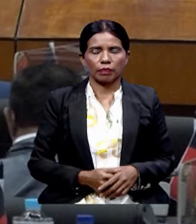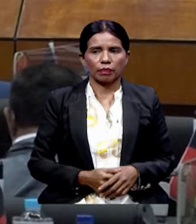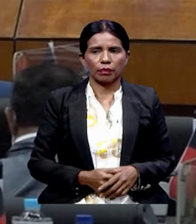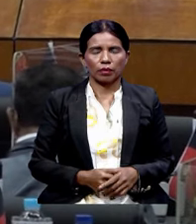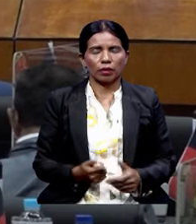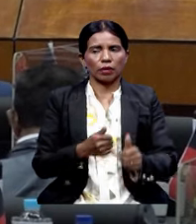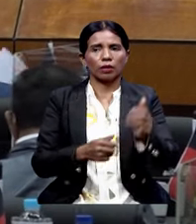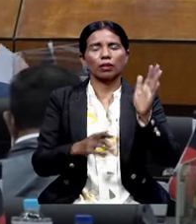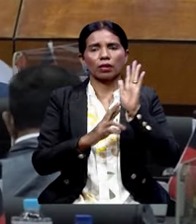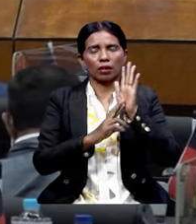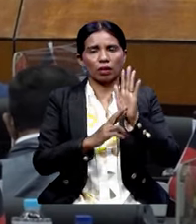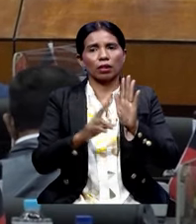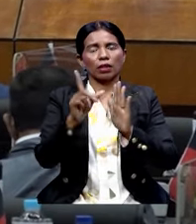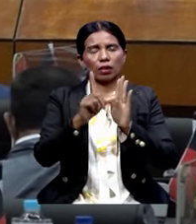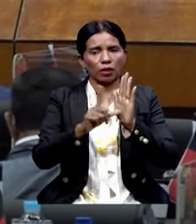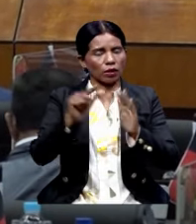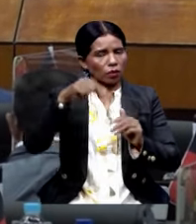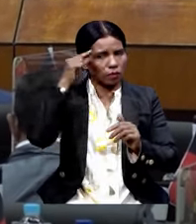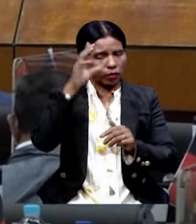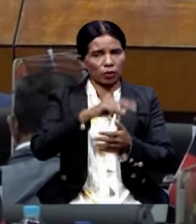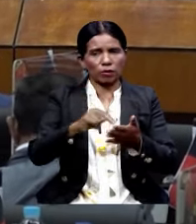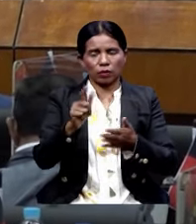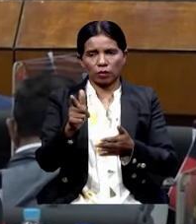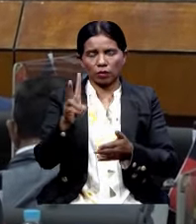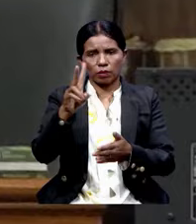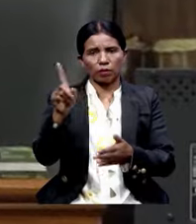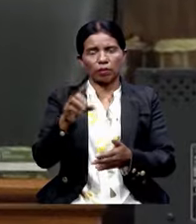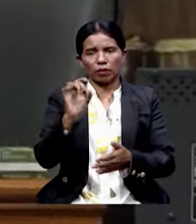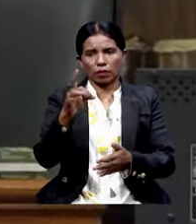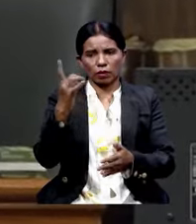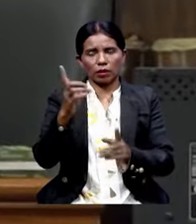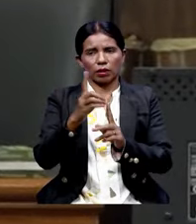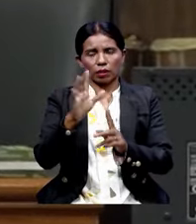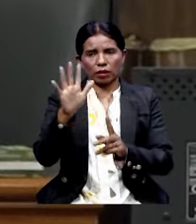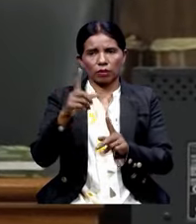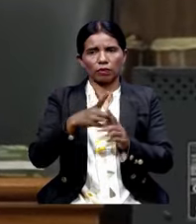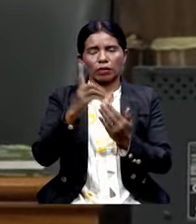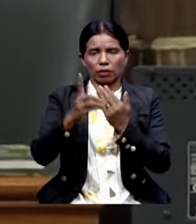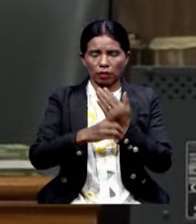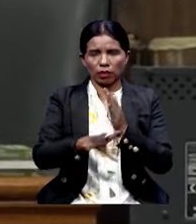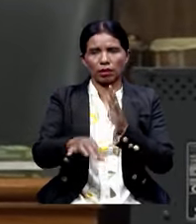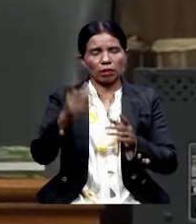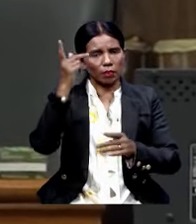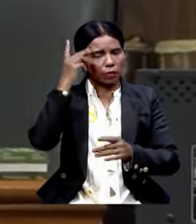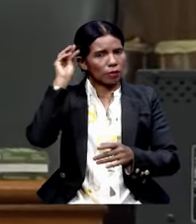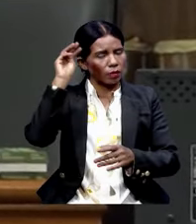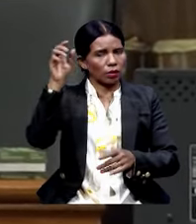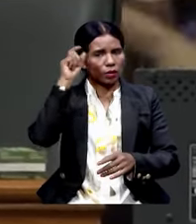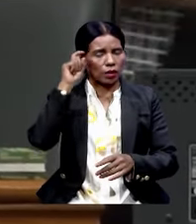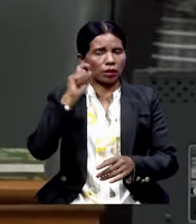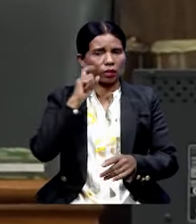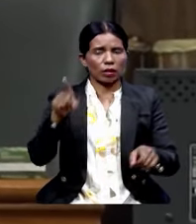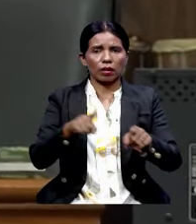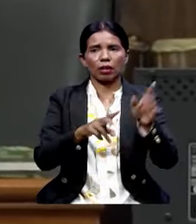Baseia para a resolução Governo número 902 para Ringro San Rosivalo, Lorong Lima, Fulan Dezembro, neve nomeia Primeiro-Ministro Kairala Senana Guzmão, no